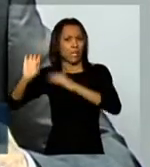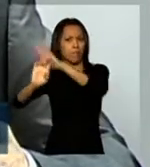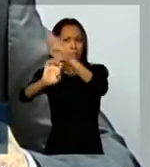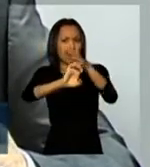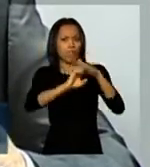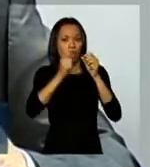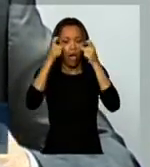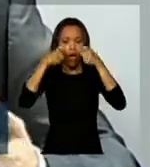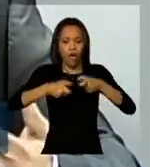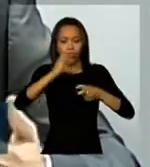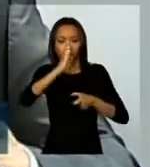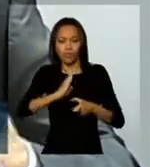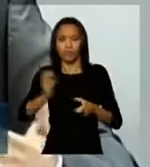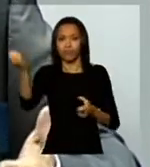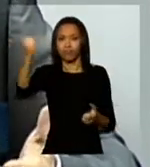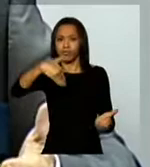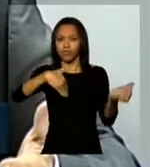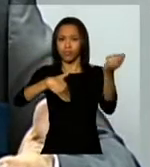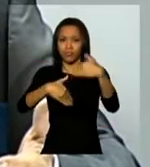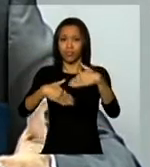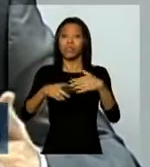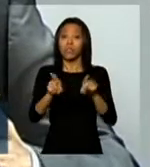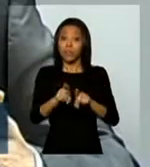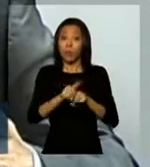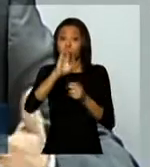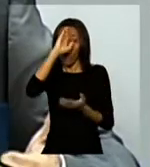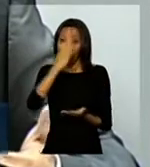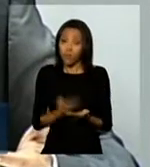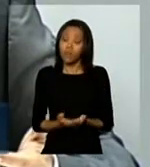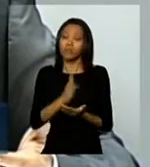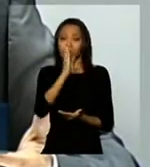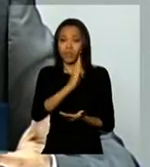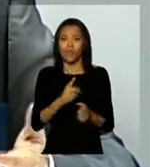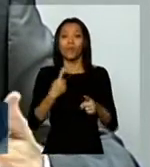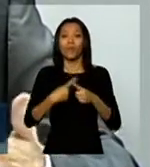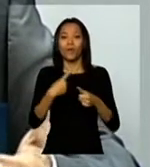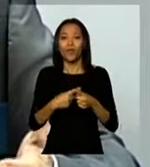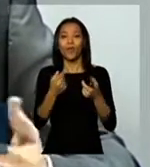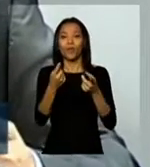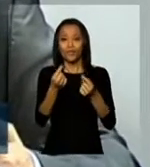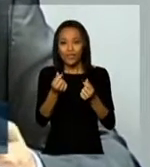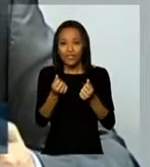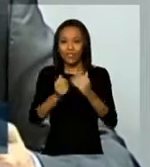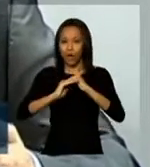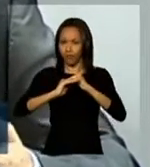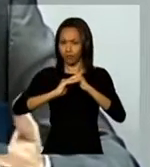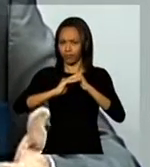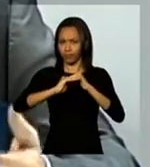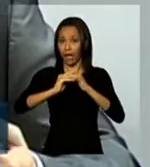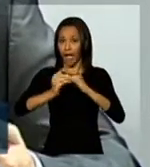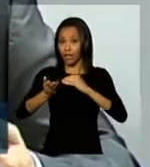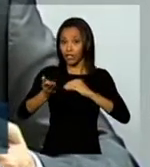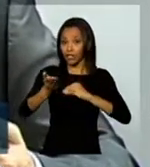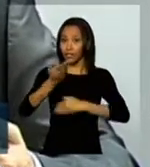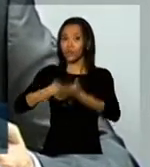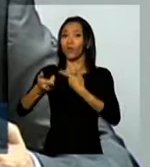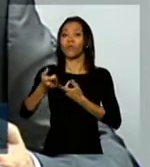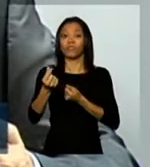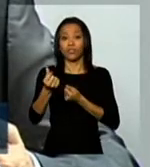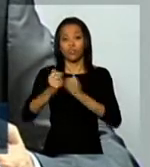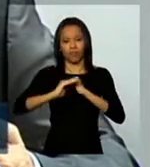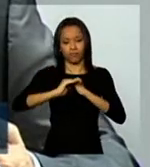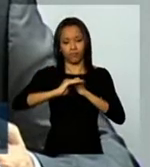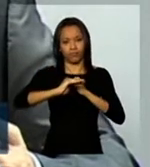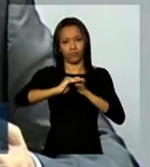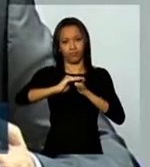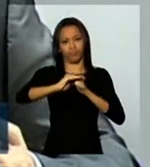teremos, digamos, um aumento da confiança e é perfeitamente factível que possamos ter um crescimento de 2,5% no